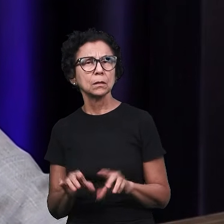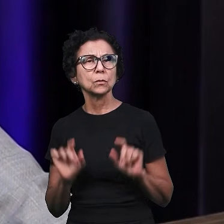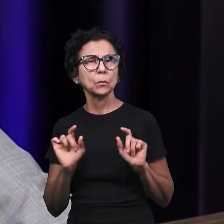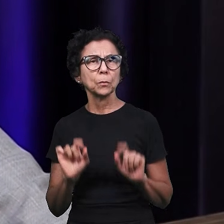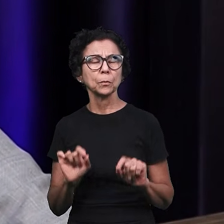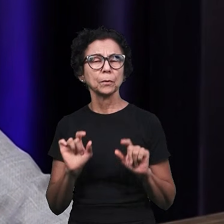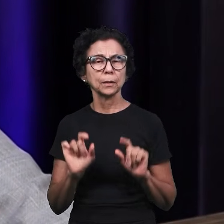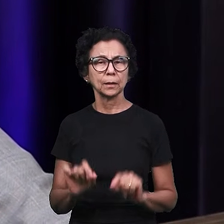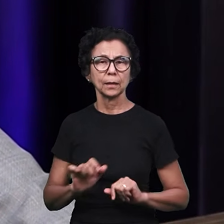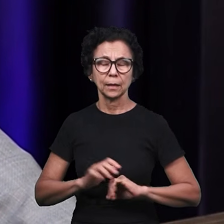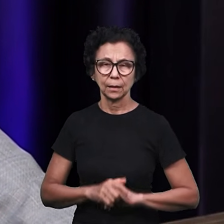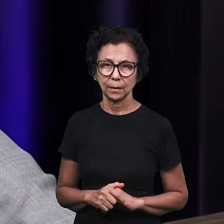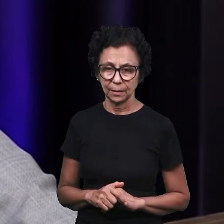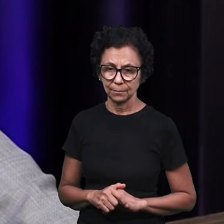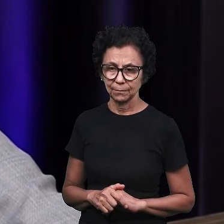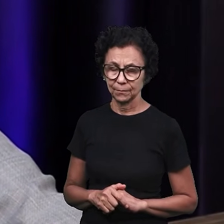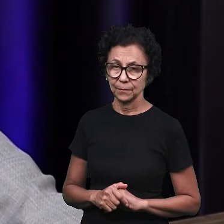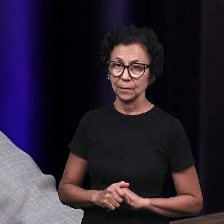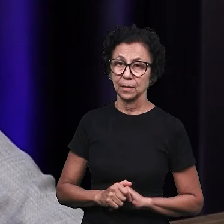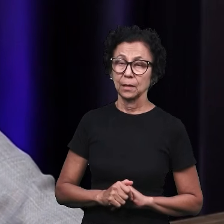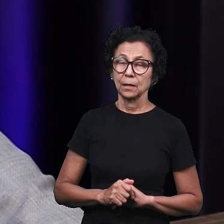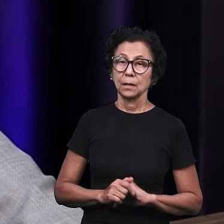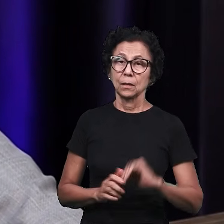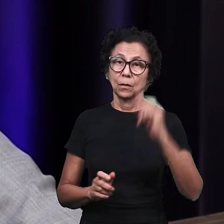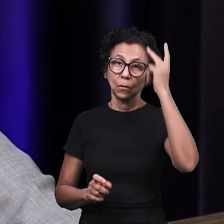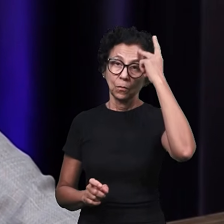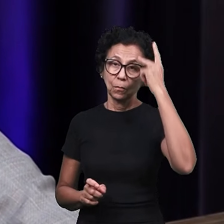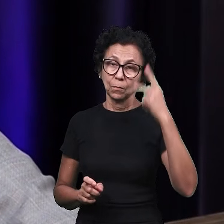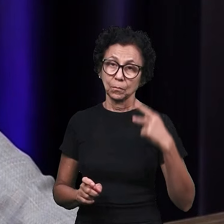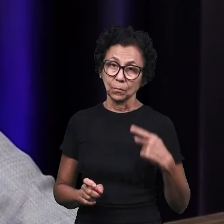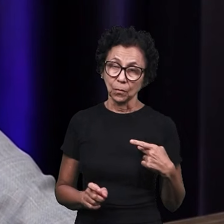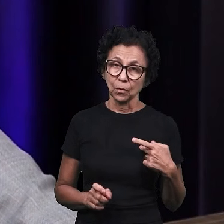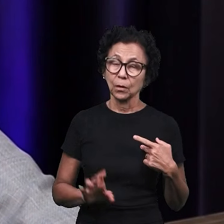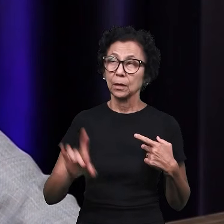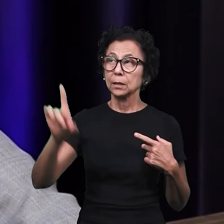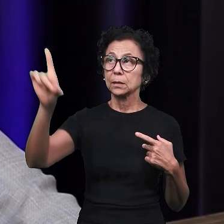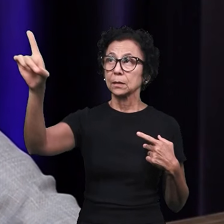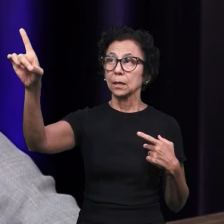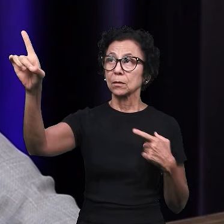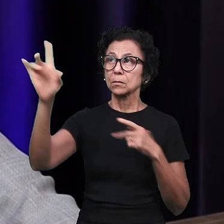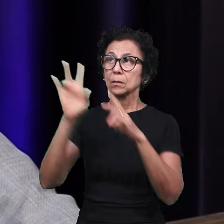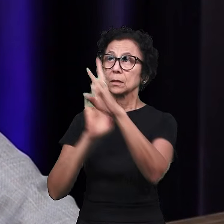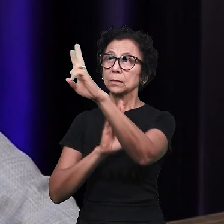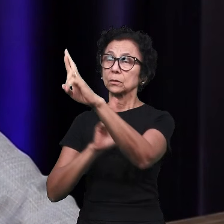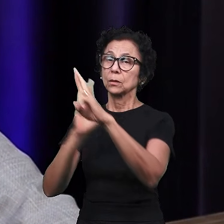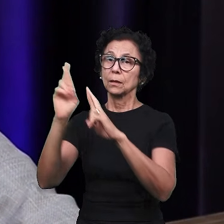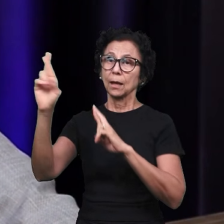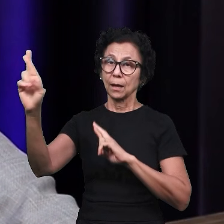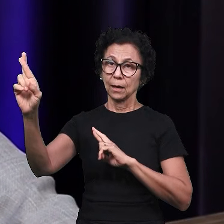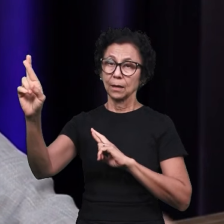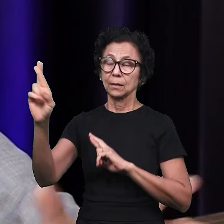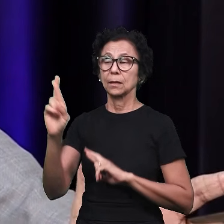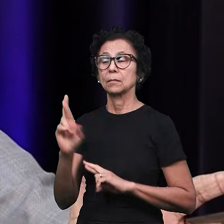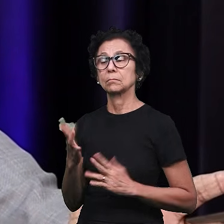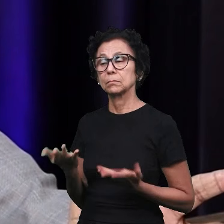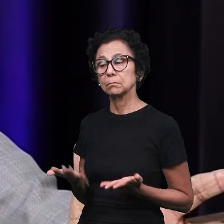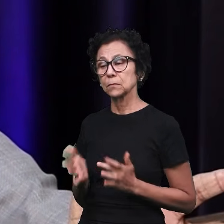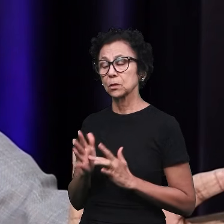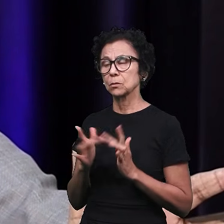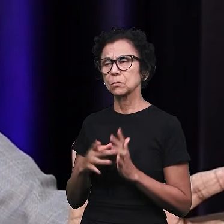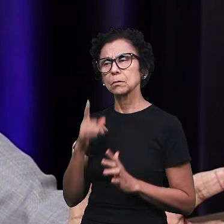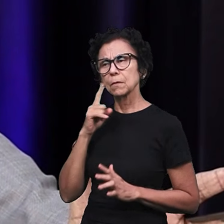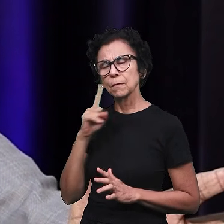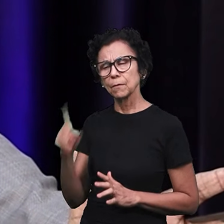dessa importância da vida do homem com Deus. Porque o templo, Jesus viu um